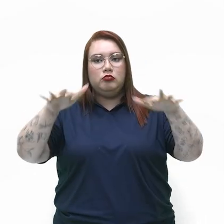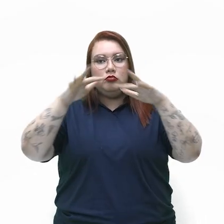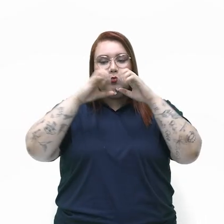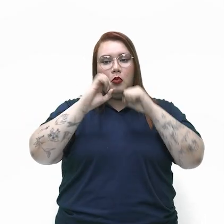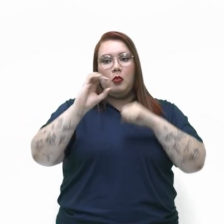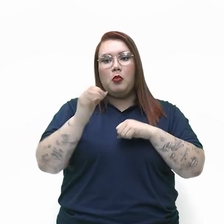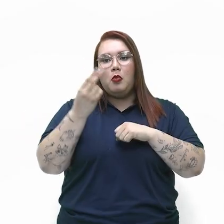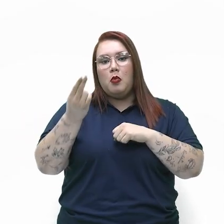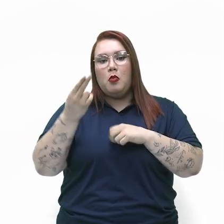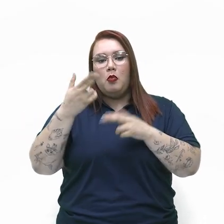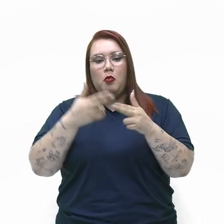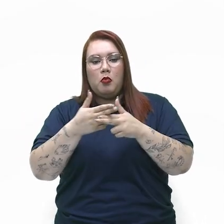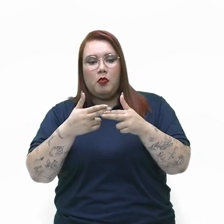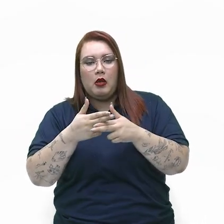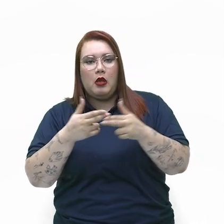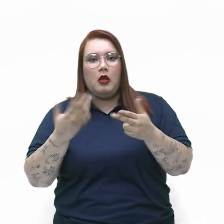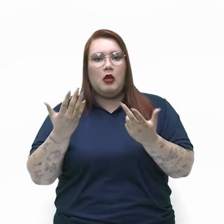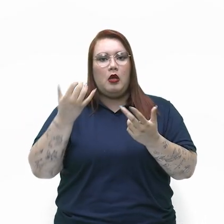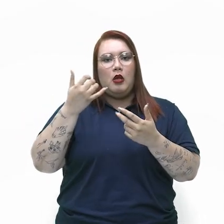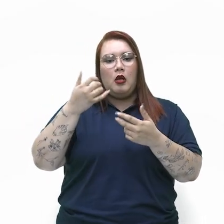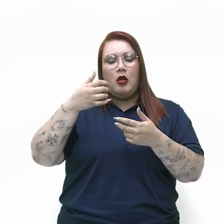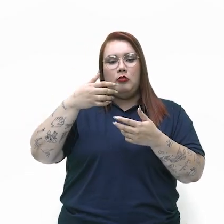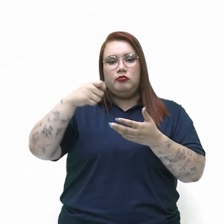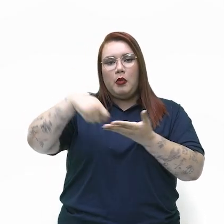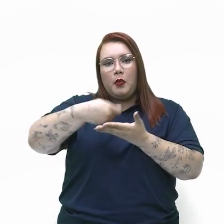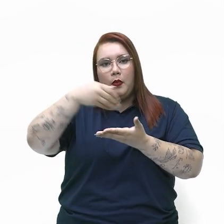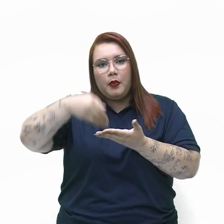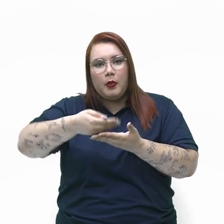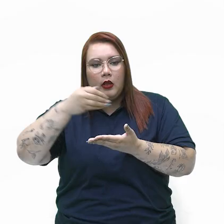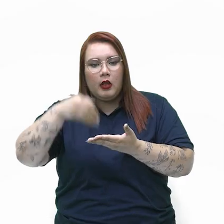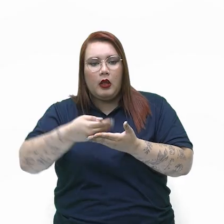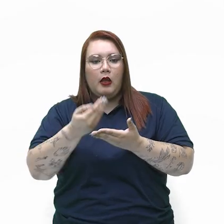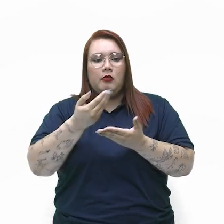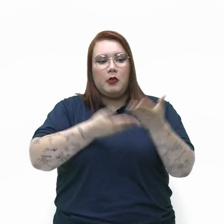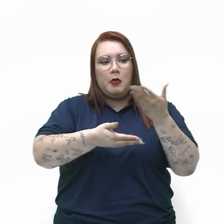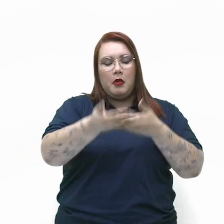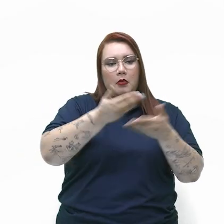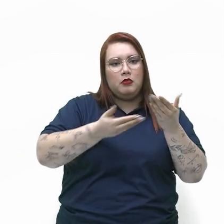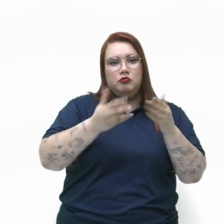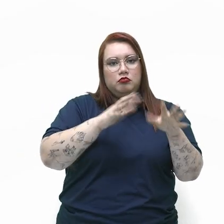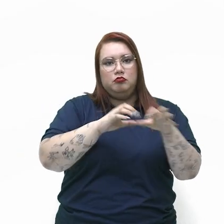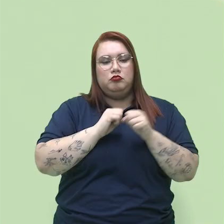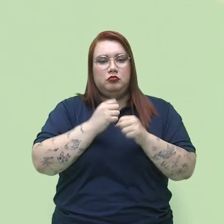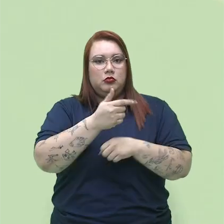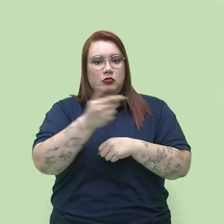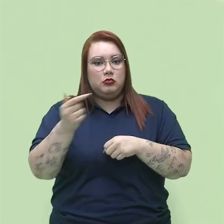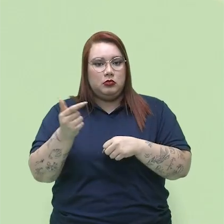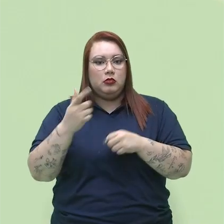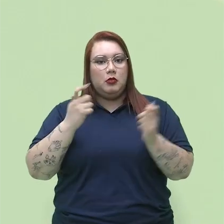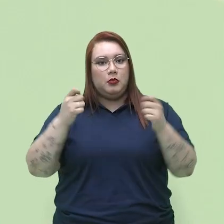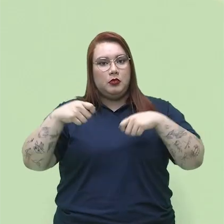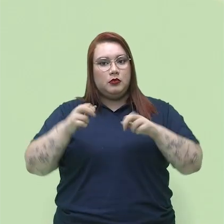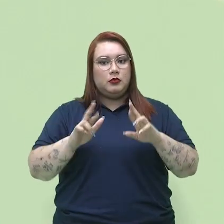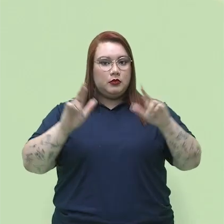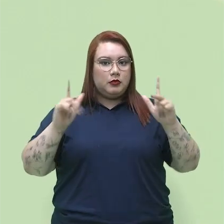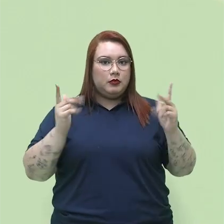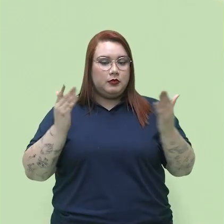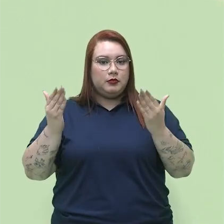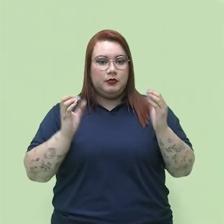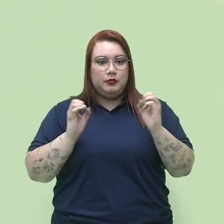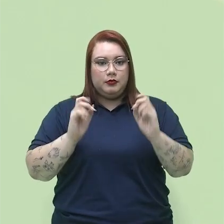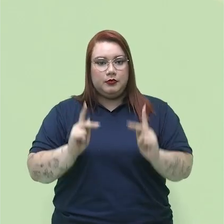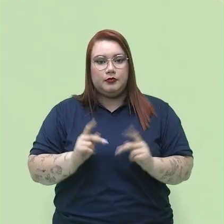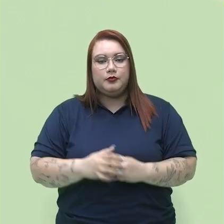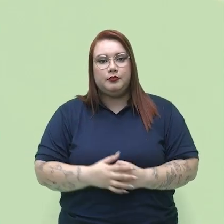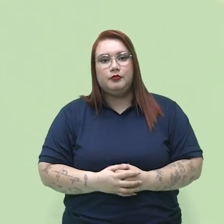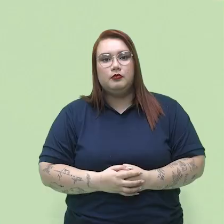Então, vocês conseguem aí diferenciar como pega e como não pega esse vírus do HIV. E agora a